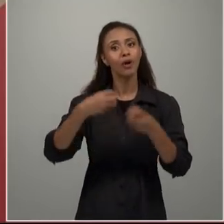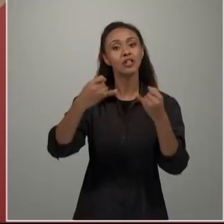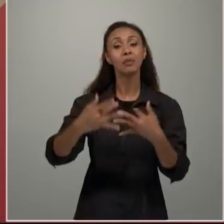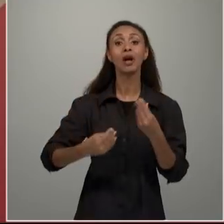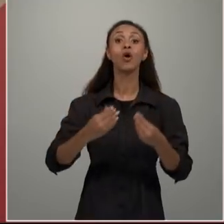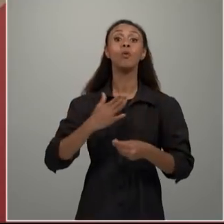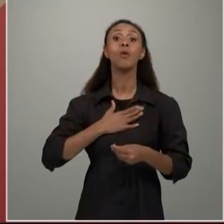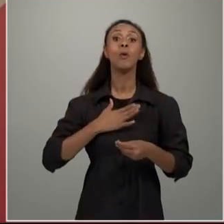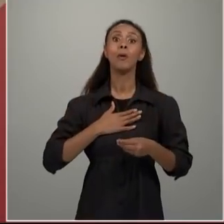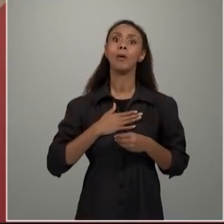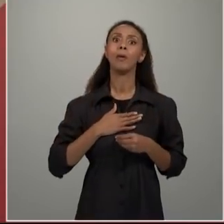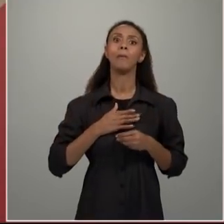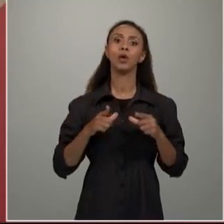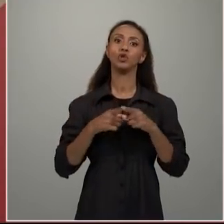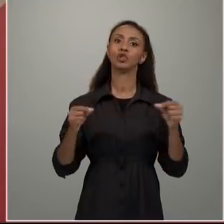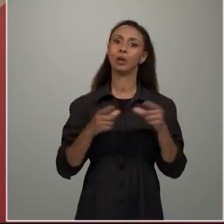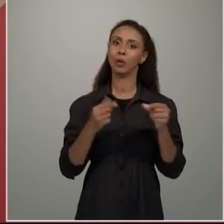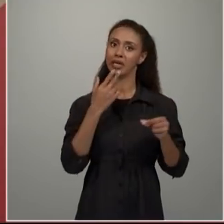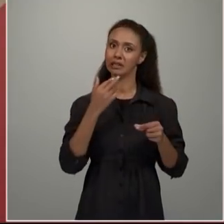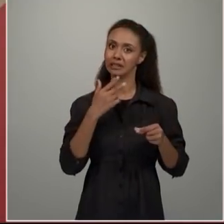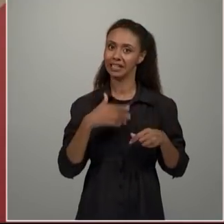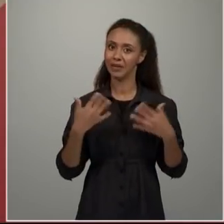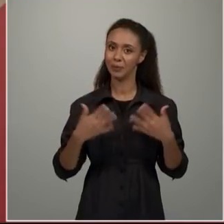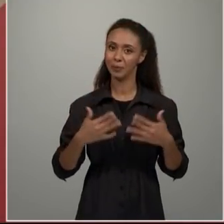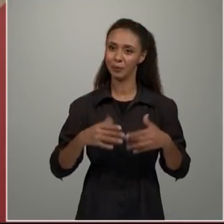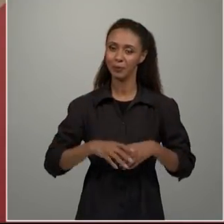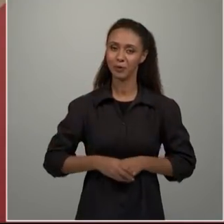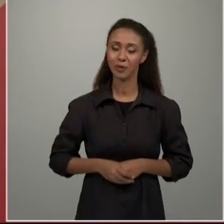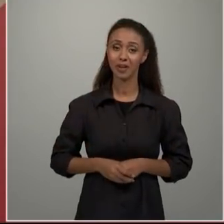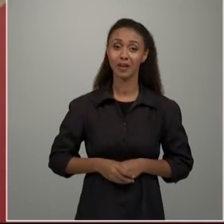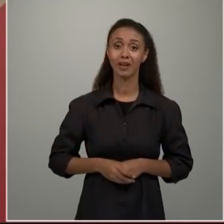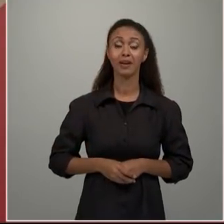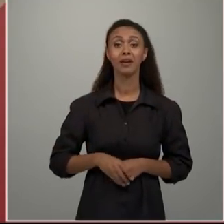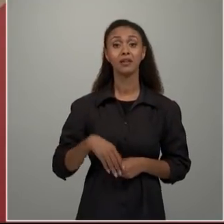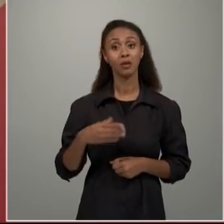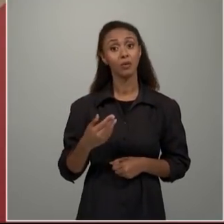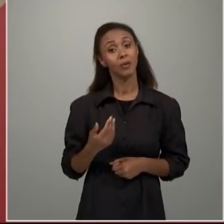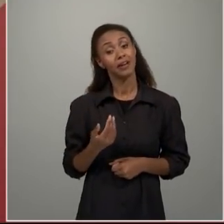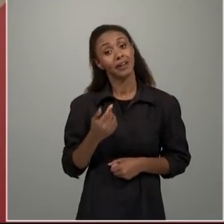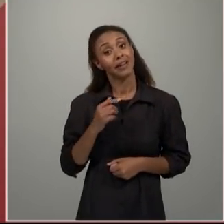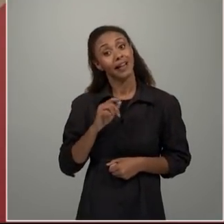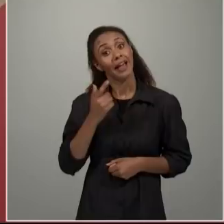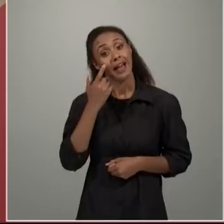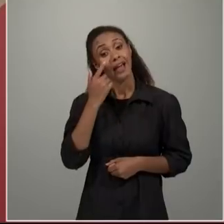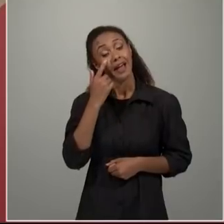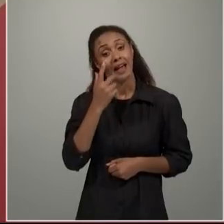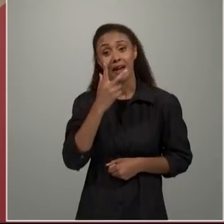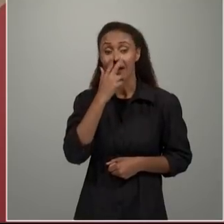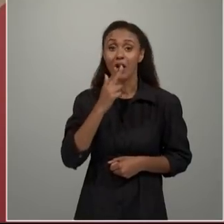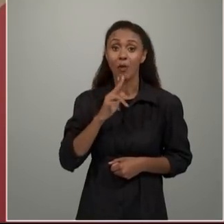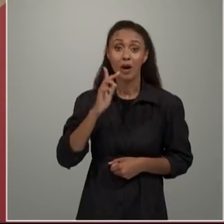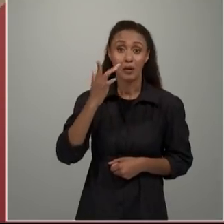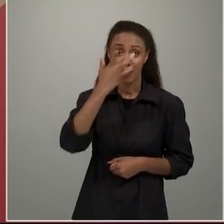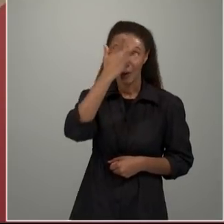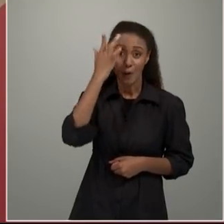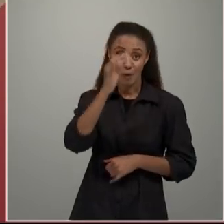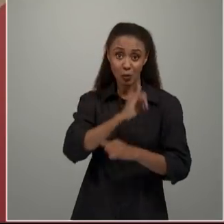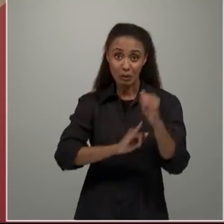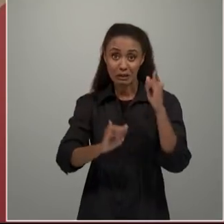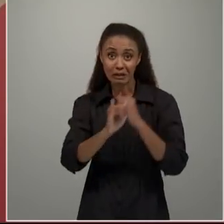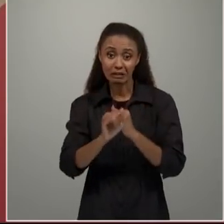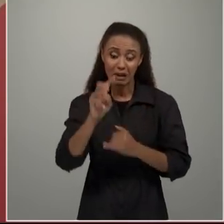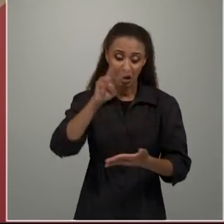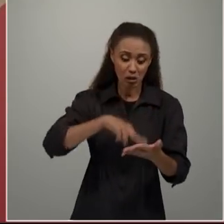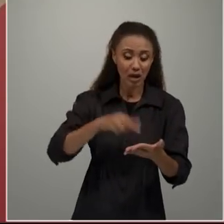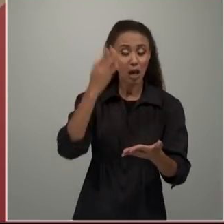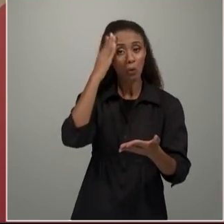japonês vergonha total mas a pessoa que estava do outro lado entendeu e ainda se divertiu então vale a pena aí eu tenho aqui